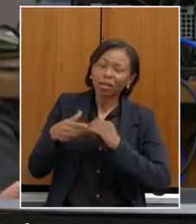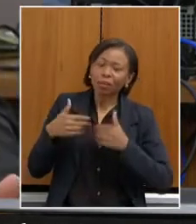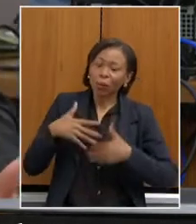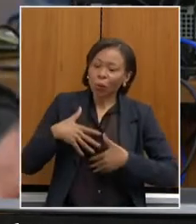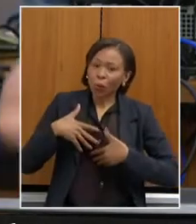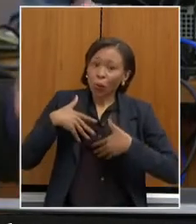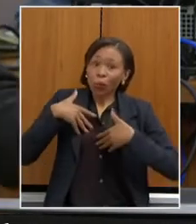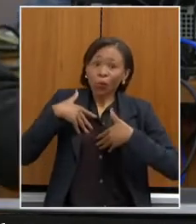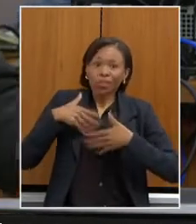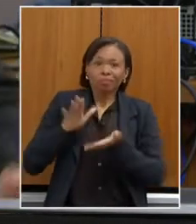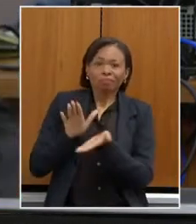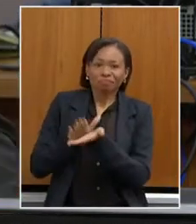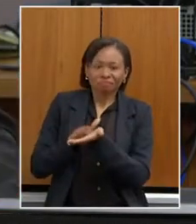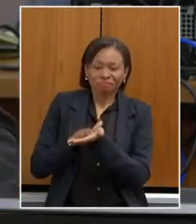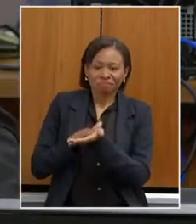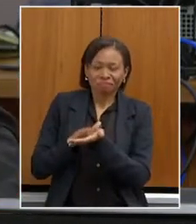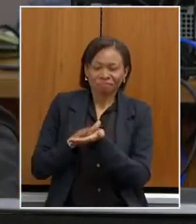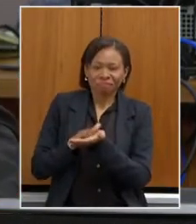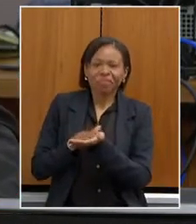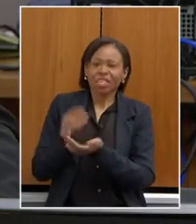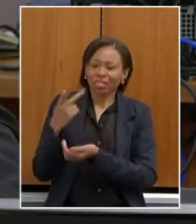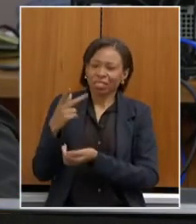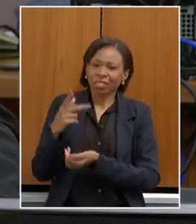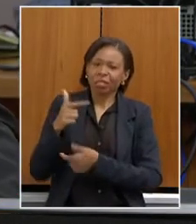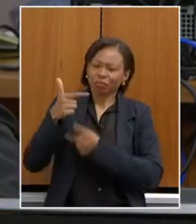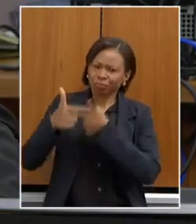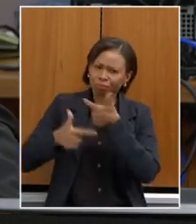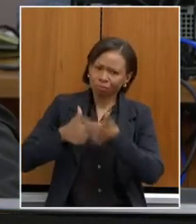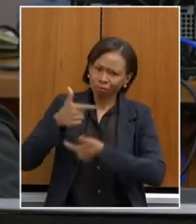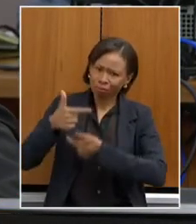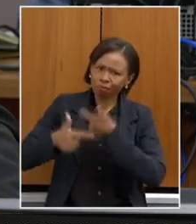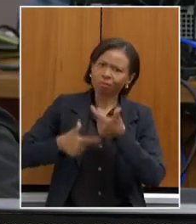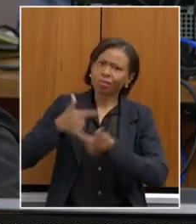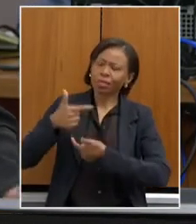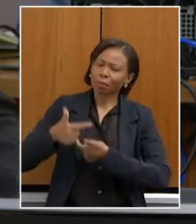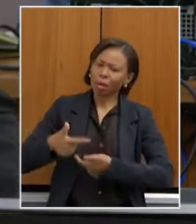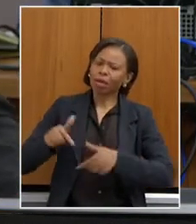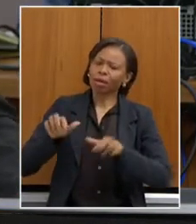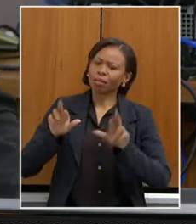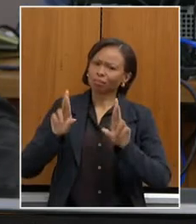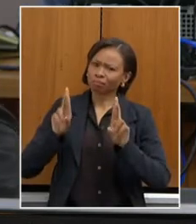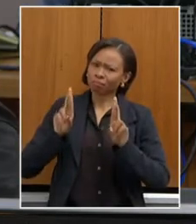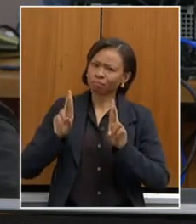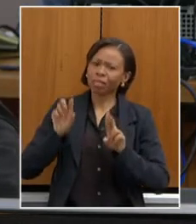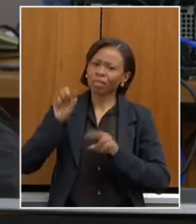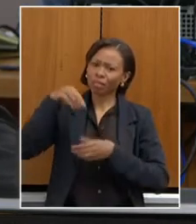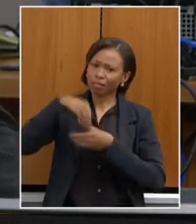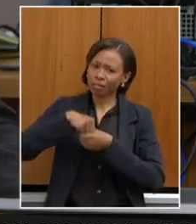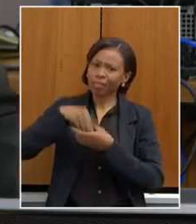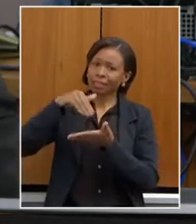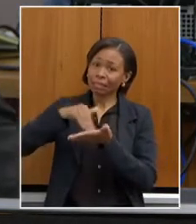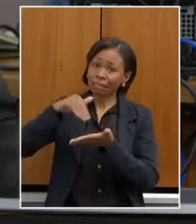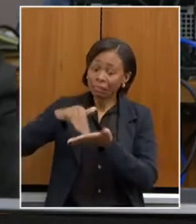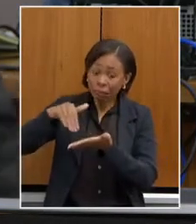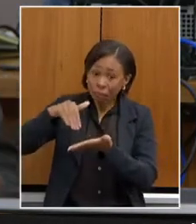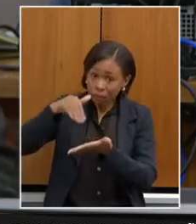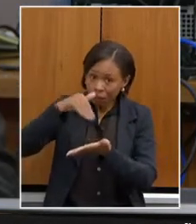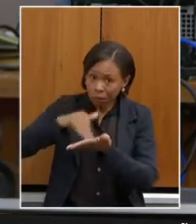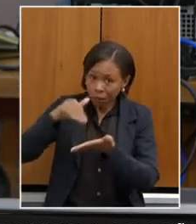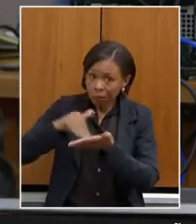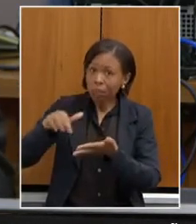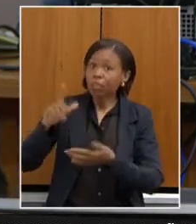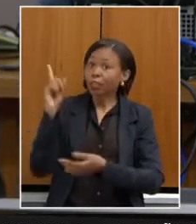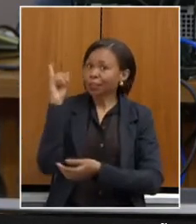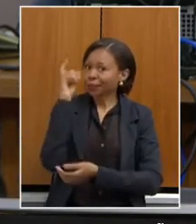orgulho que eu venho parabenizar a conduta de vossa excelência frente a pasta pasta difícil complexa